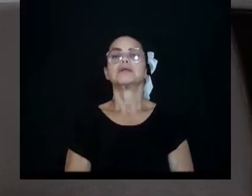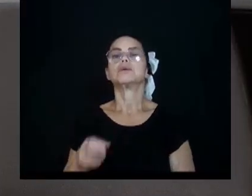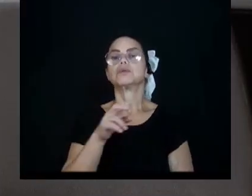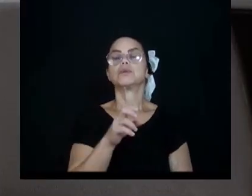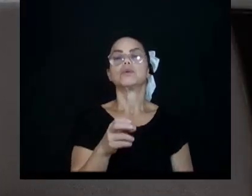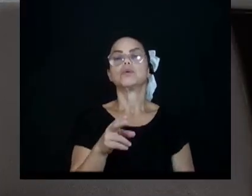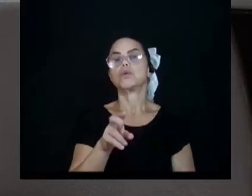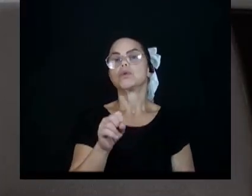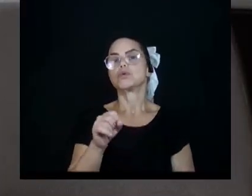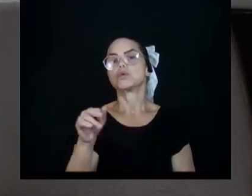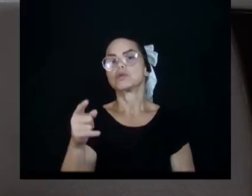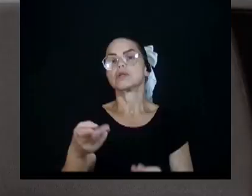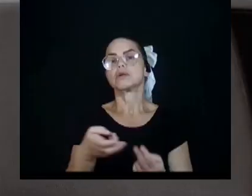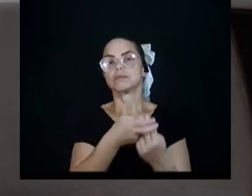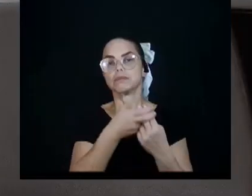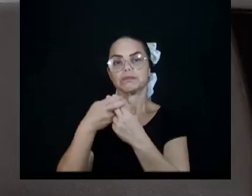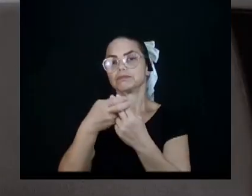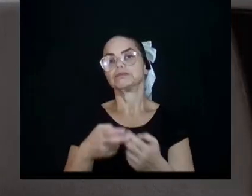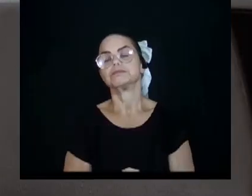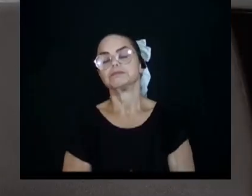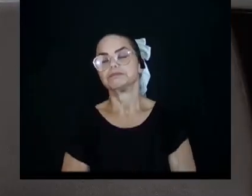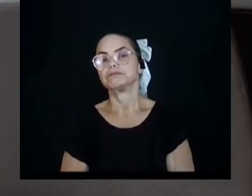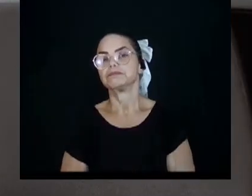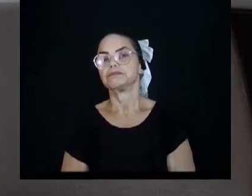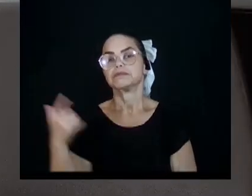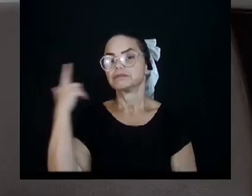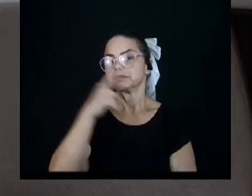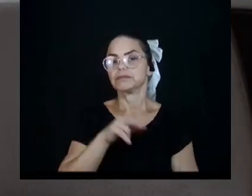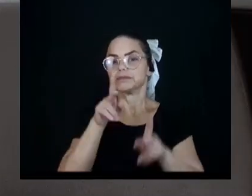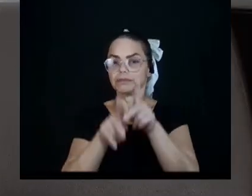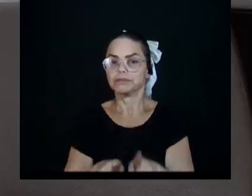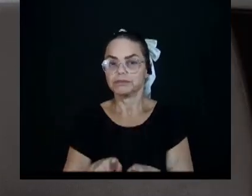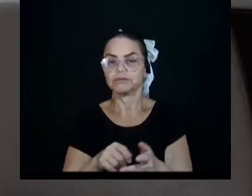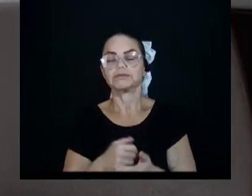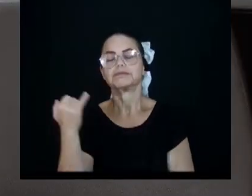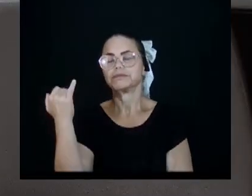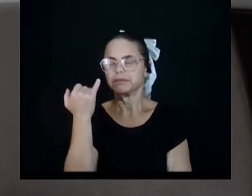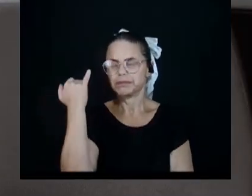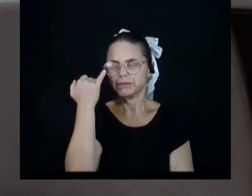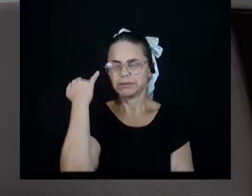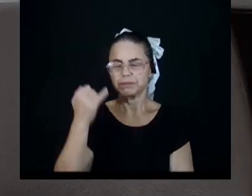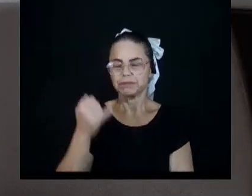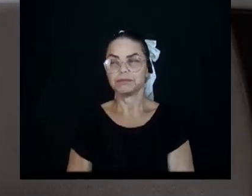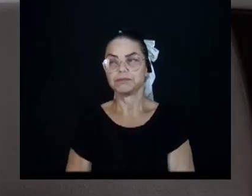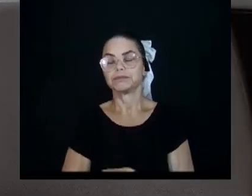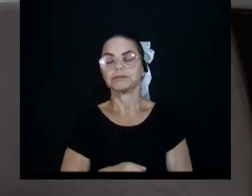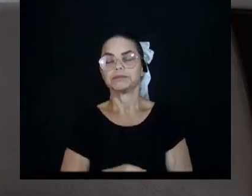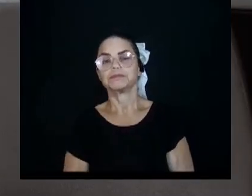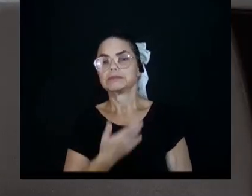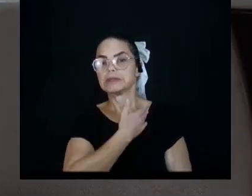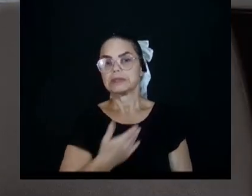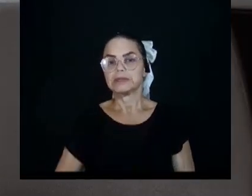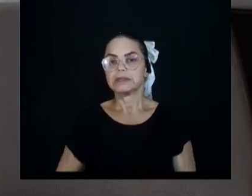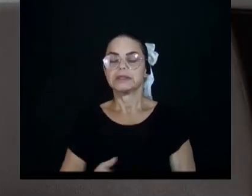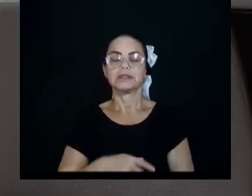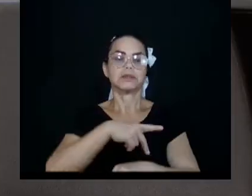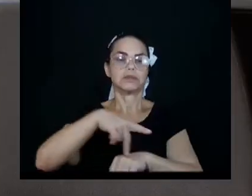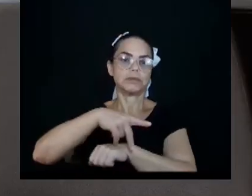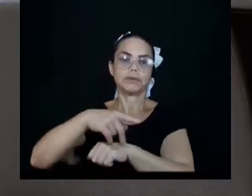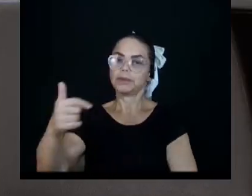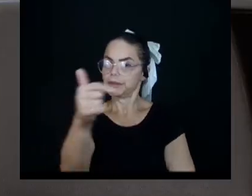uma grande conquista do nosso povo. Muito importante ter um sistema público. Tem países por aí que não tem sistema público. Quem